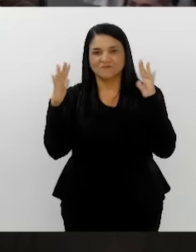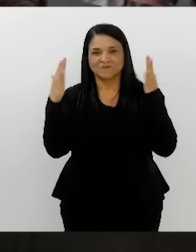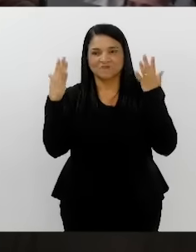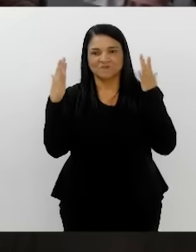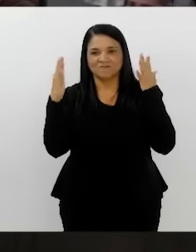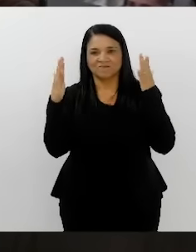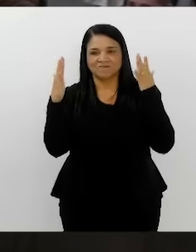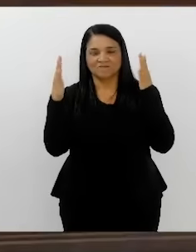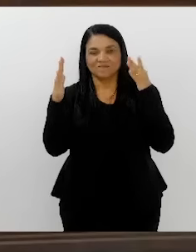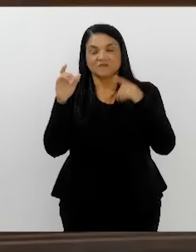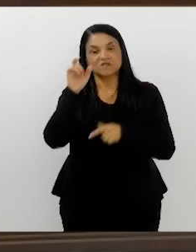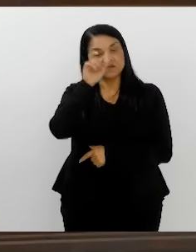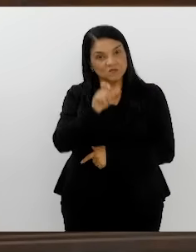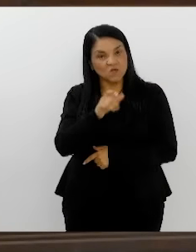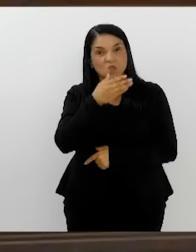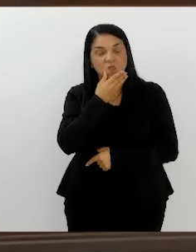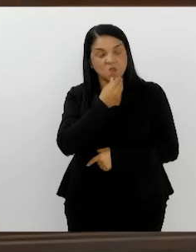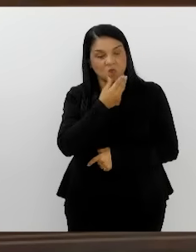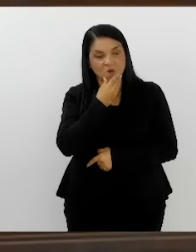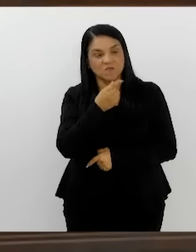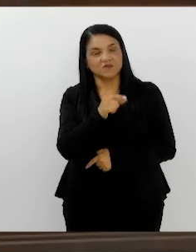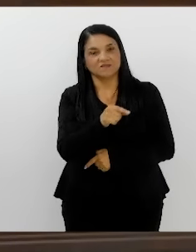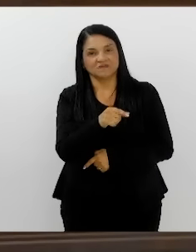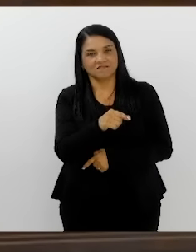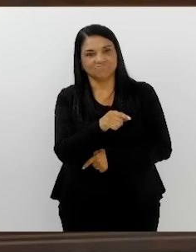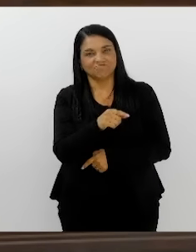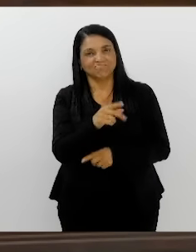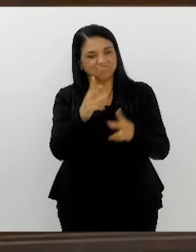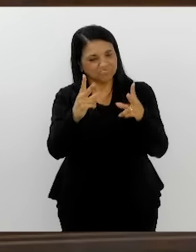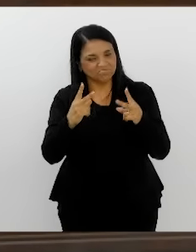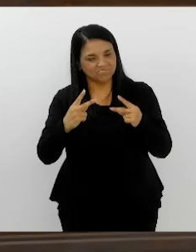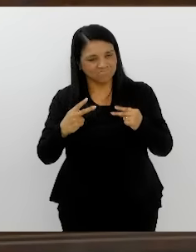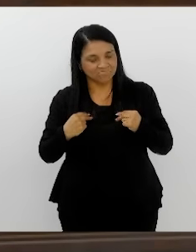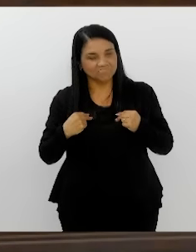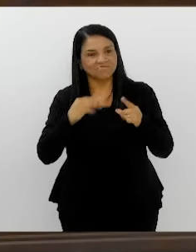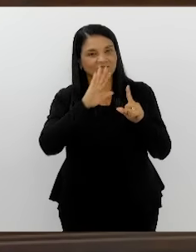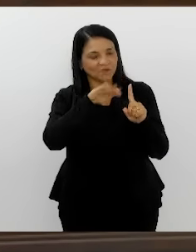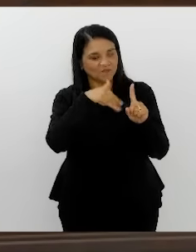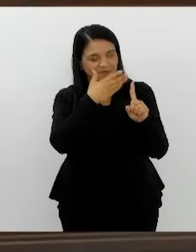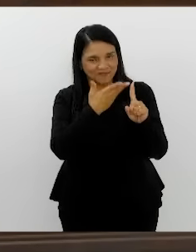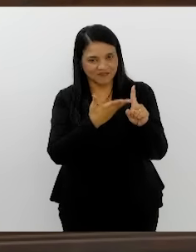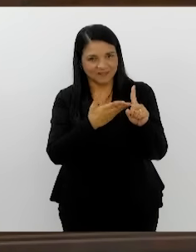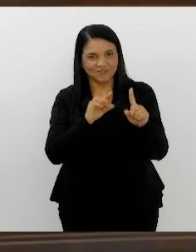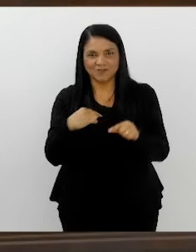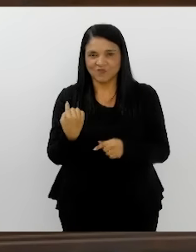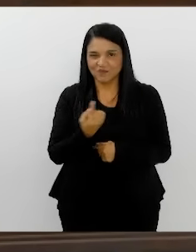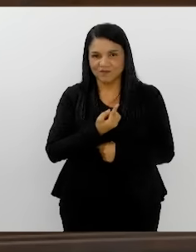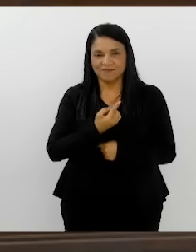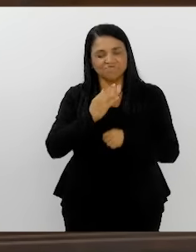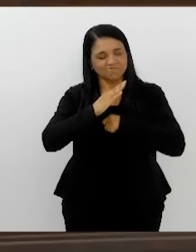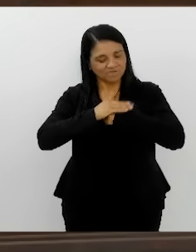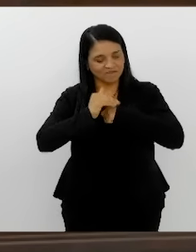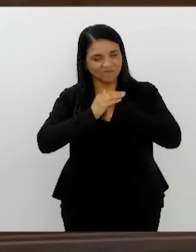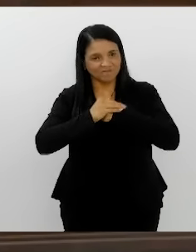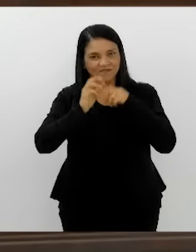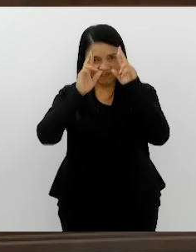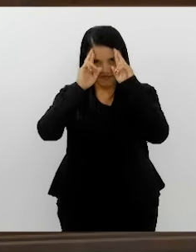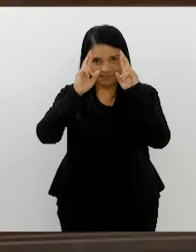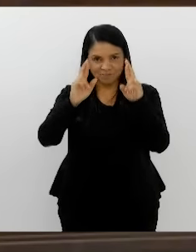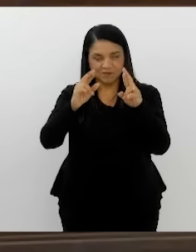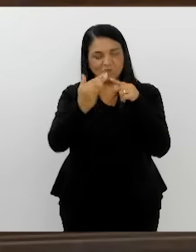O senhor é um homem que merece também nossas homenagens. nosso carinho, nosso respeito, tem me